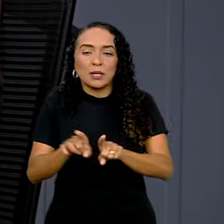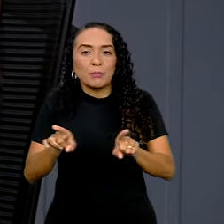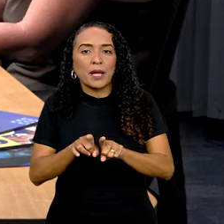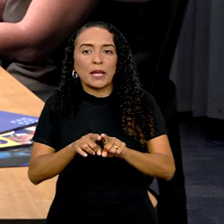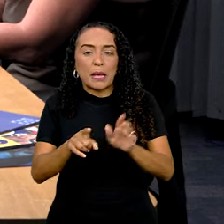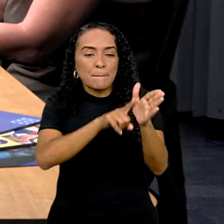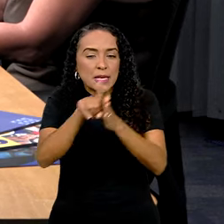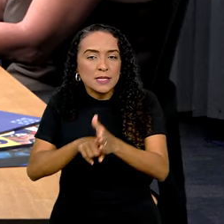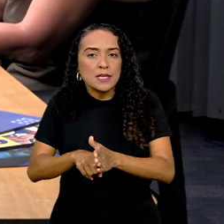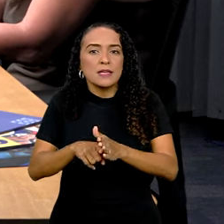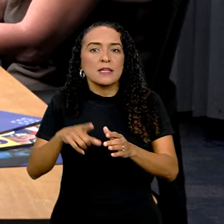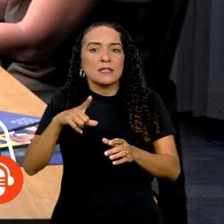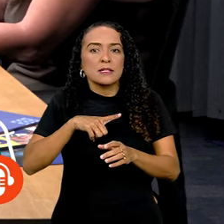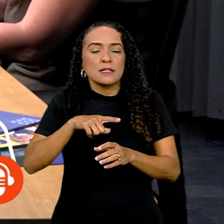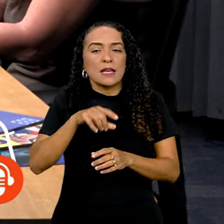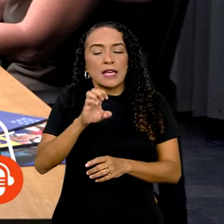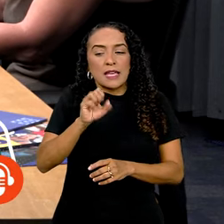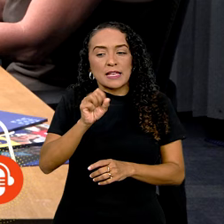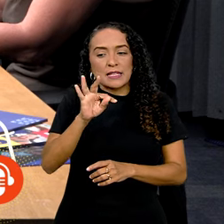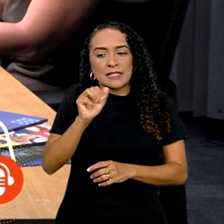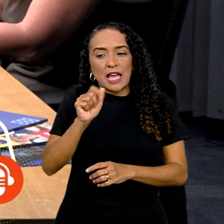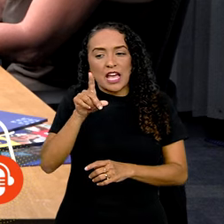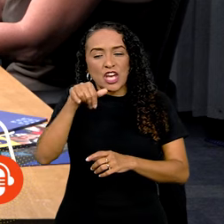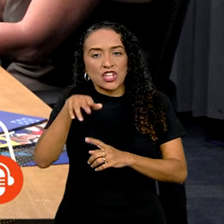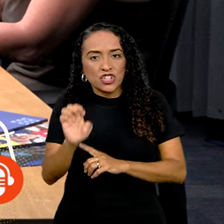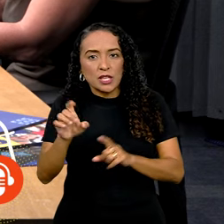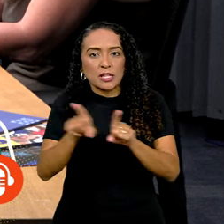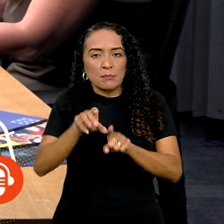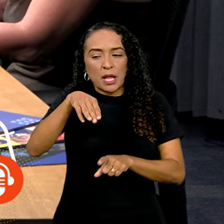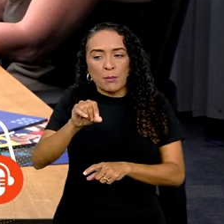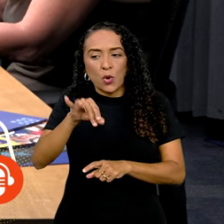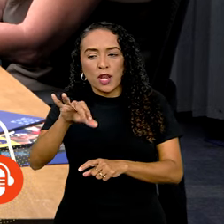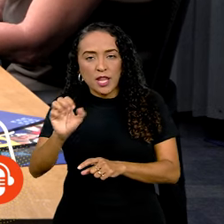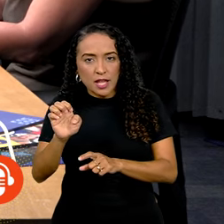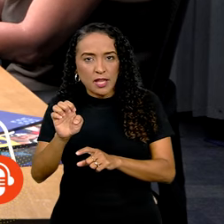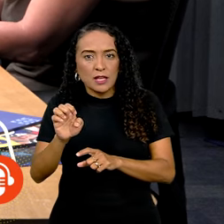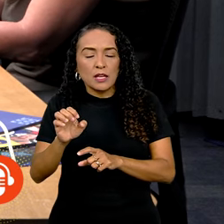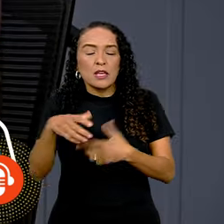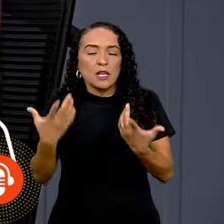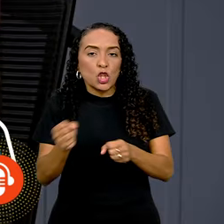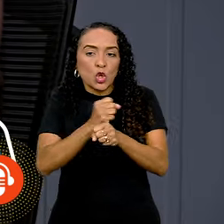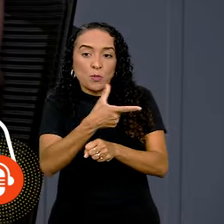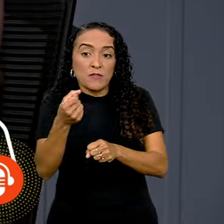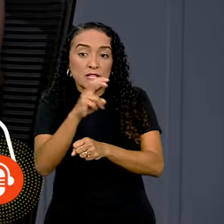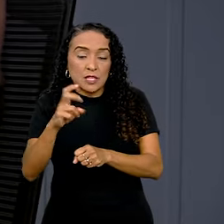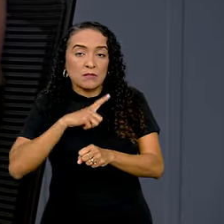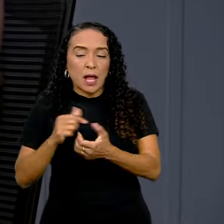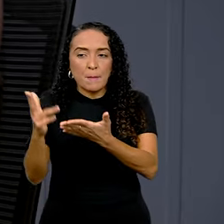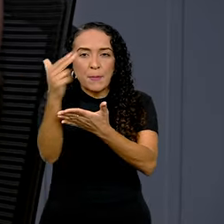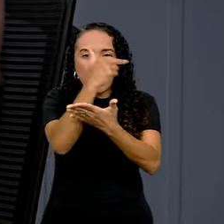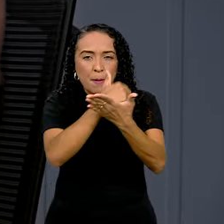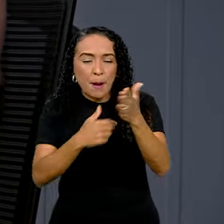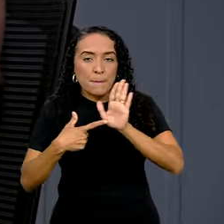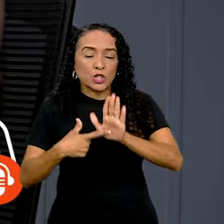através das pesquisas estad e munic onde a gente vai ter no início de 2025 um mapa mostrando qual